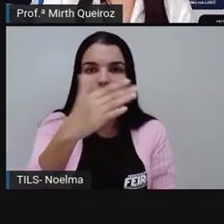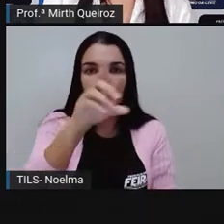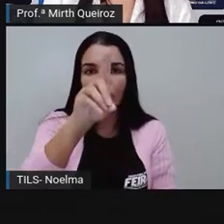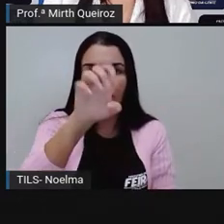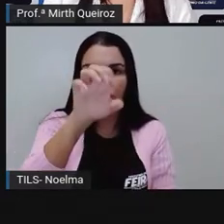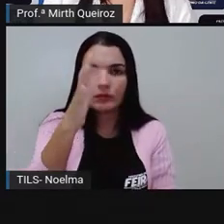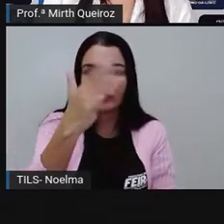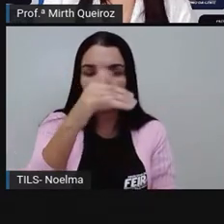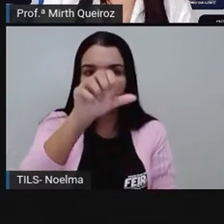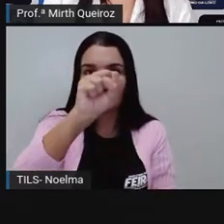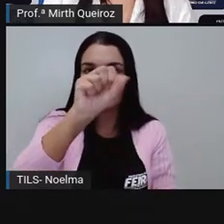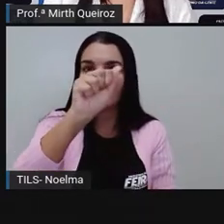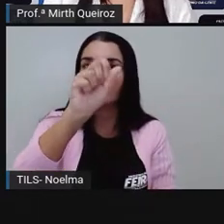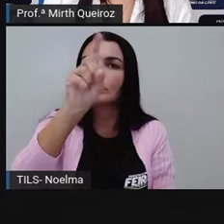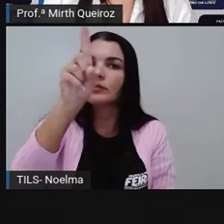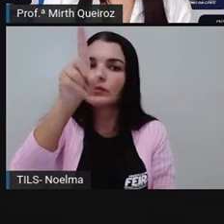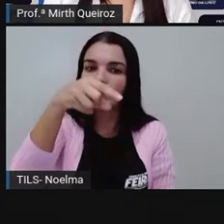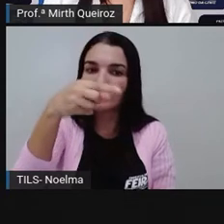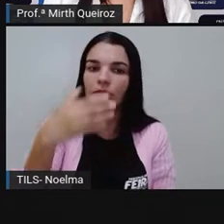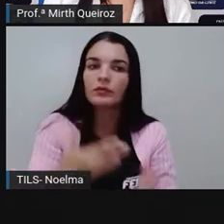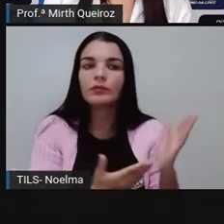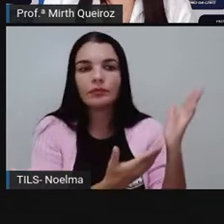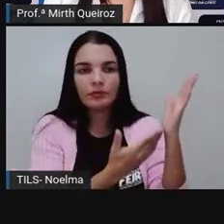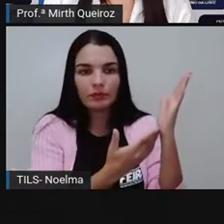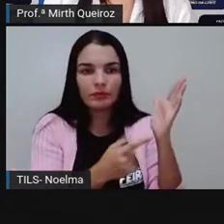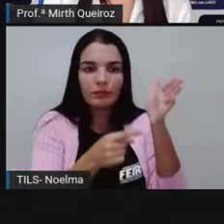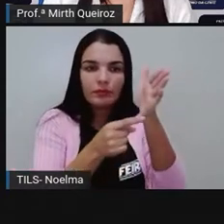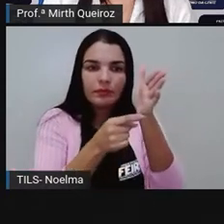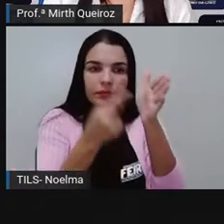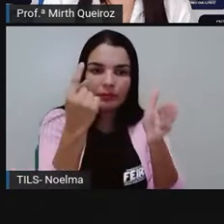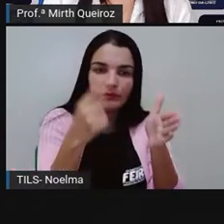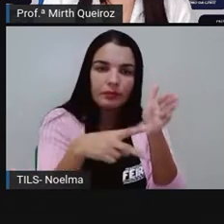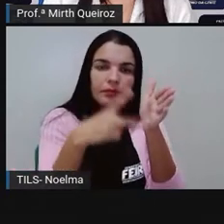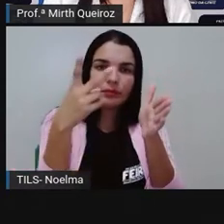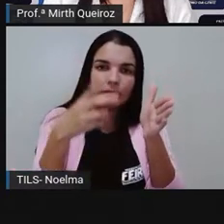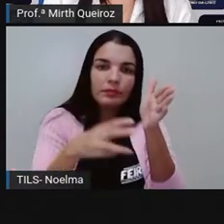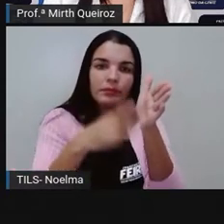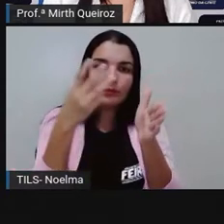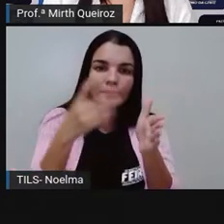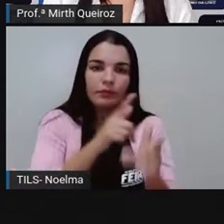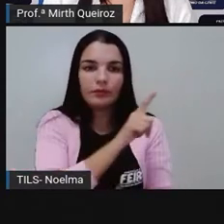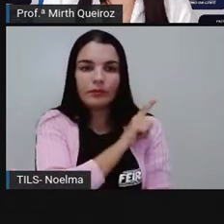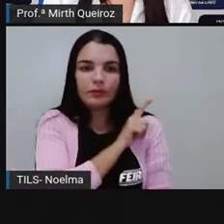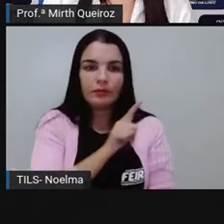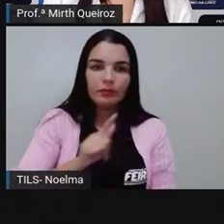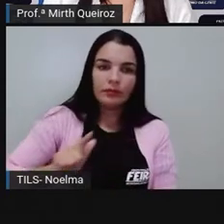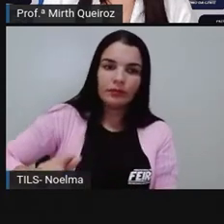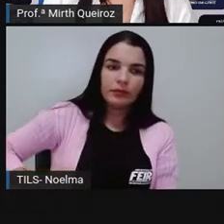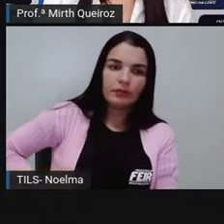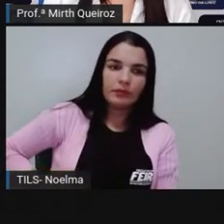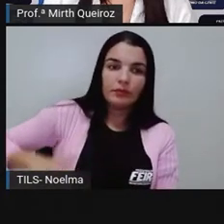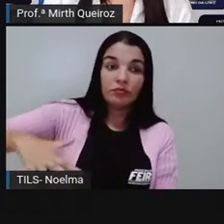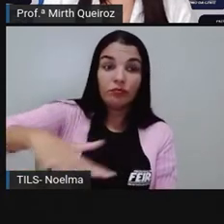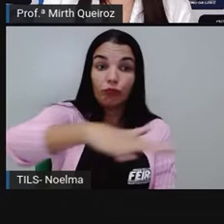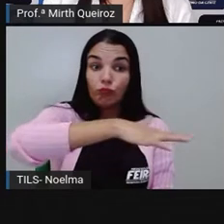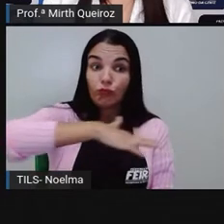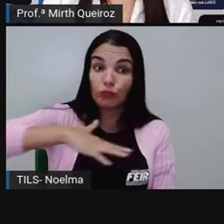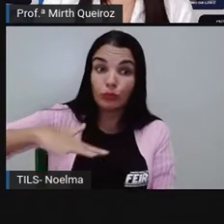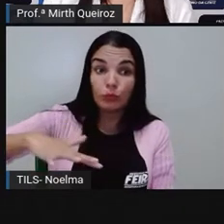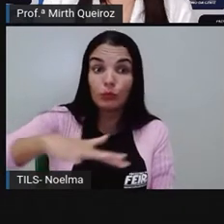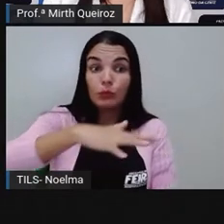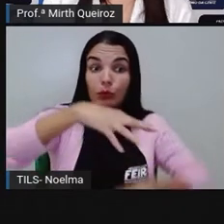ordem. Primeiro Tomé de Sousa, depois Duarte da Costa e depois Mendes Sá. os quais governaram o